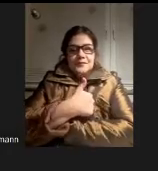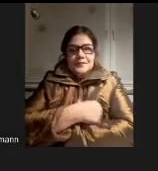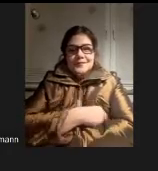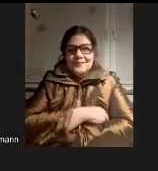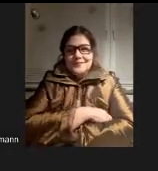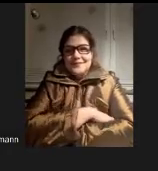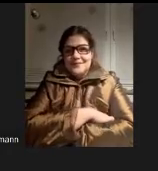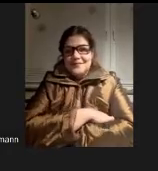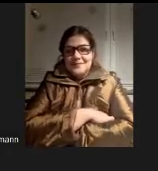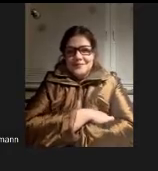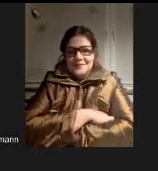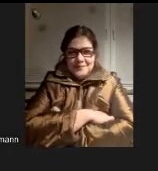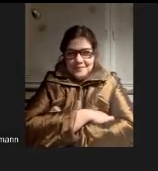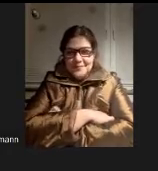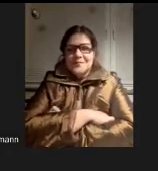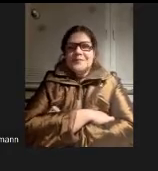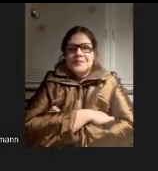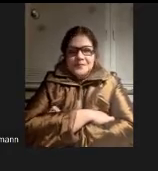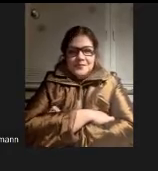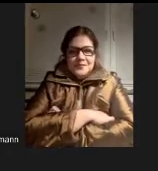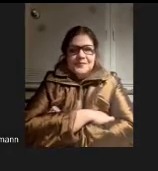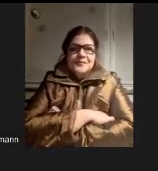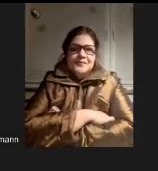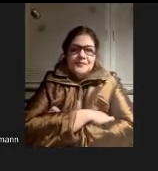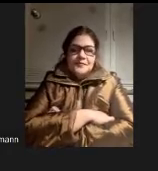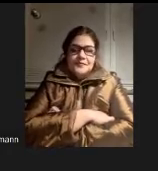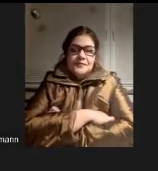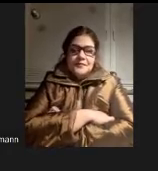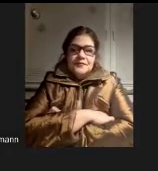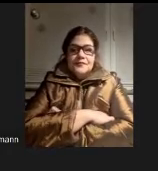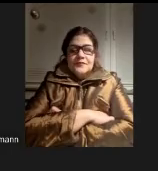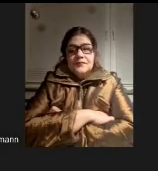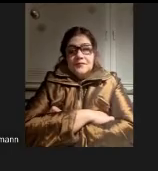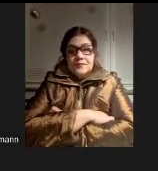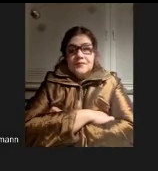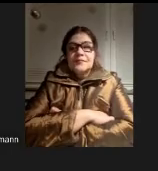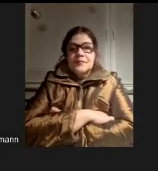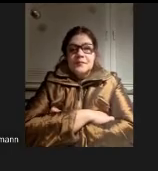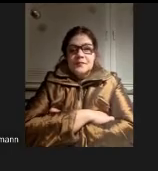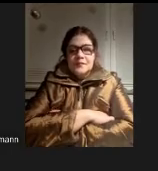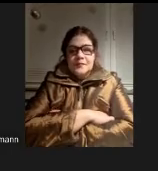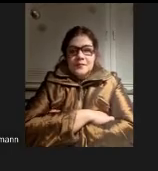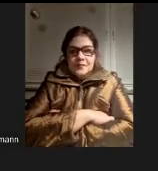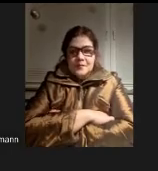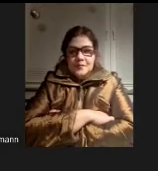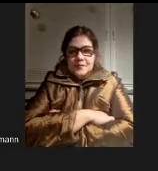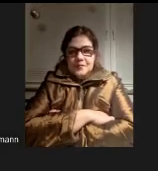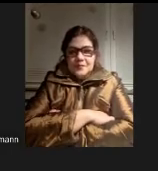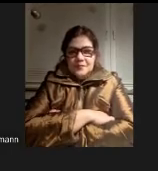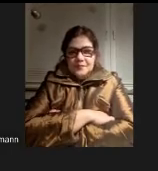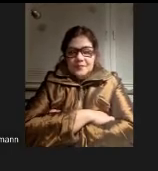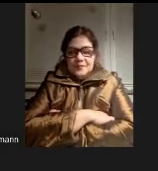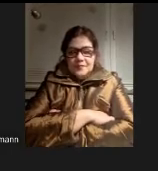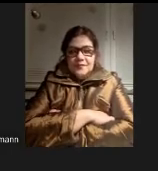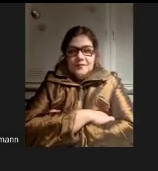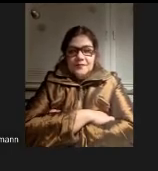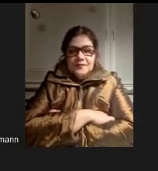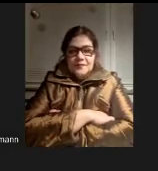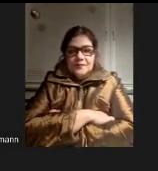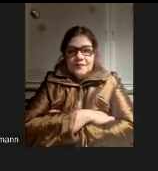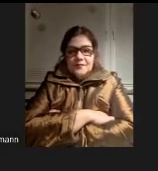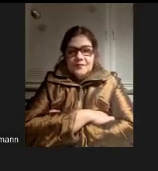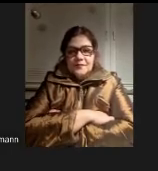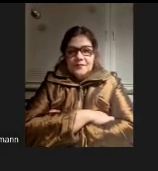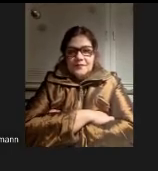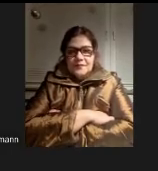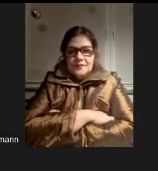porque senão eu não vou conseguir ser natural. E essa sou eu, então vou chamar de Flavinha. E aí, quando Flavinha conseguiu estar